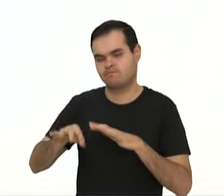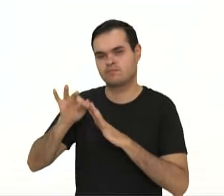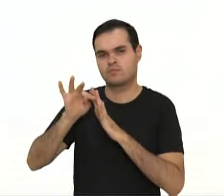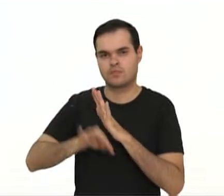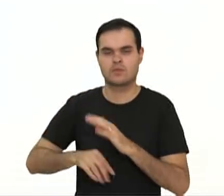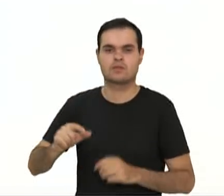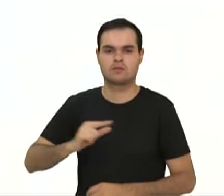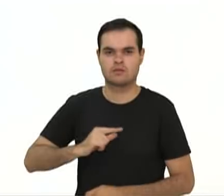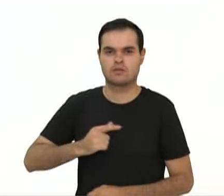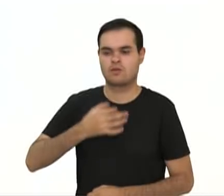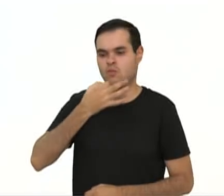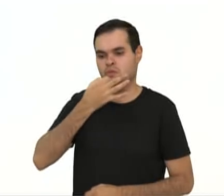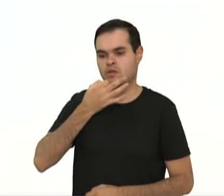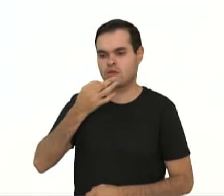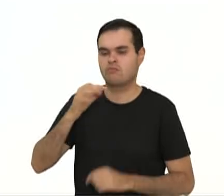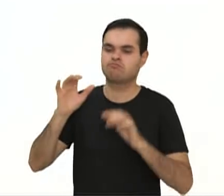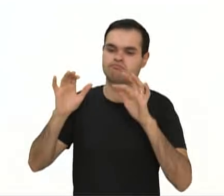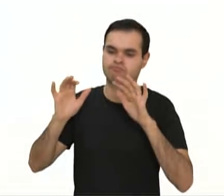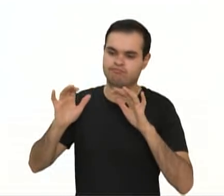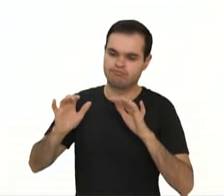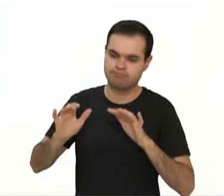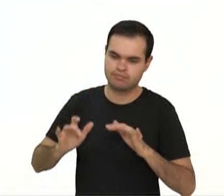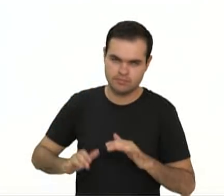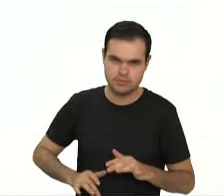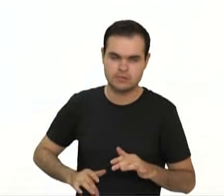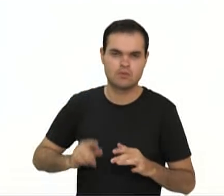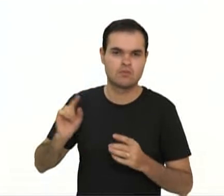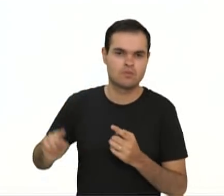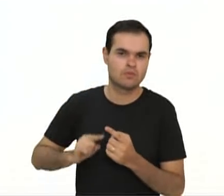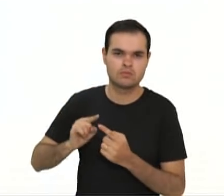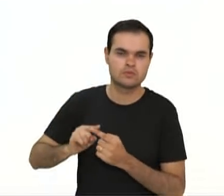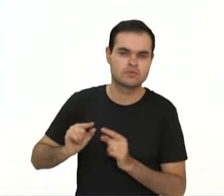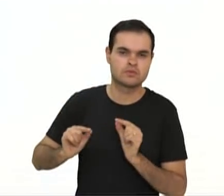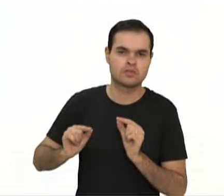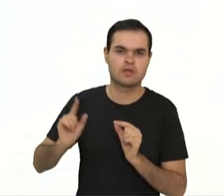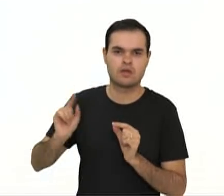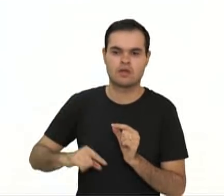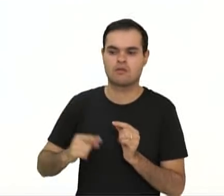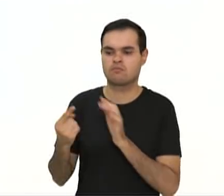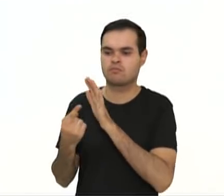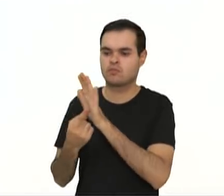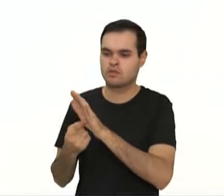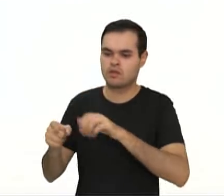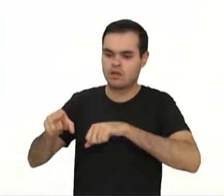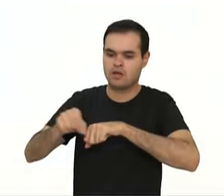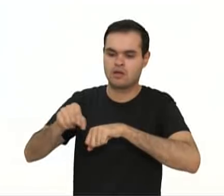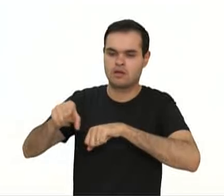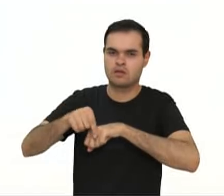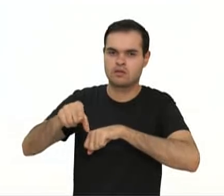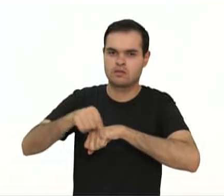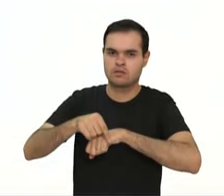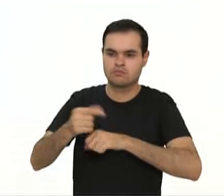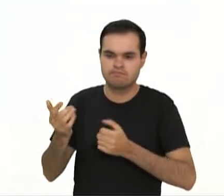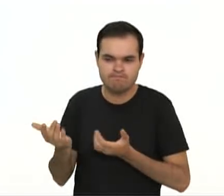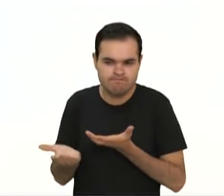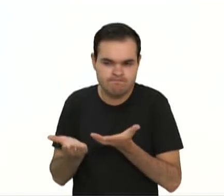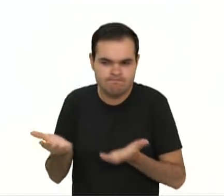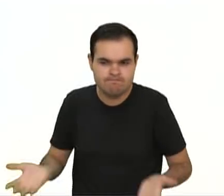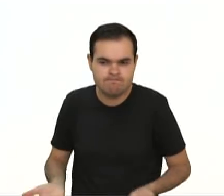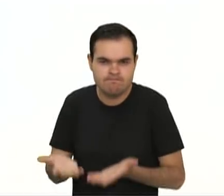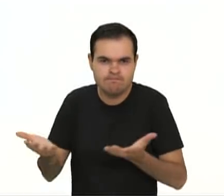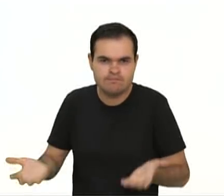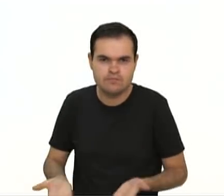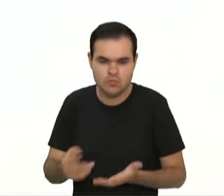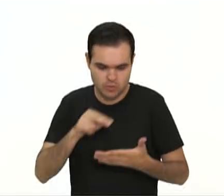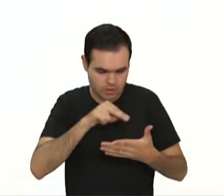de apresentar sua opinião, o articulista tem a intenção de apresentar argumentos para convencer o leitor sobre o seu